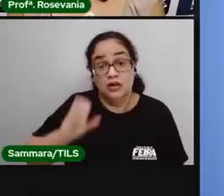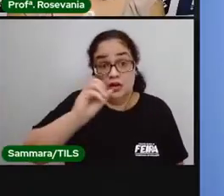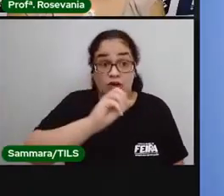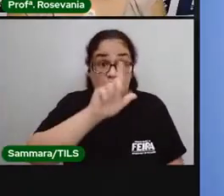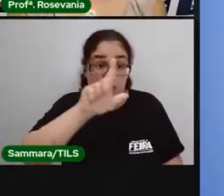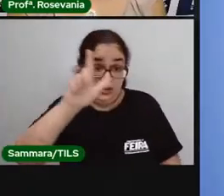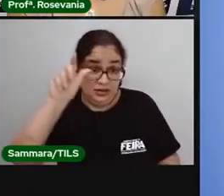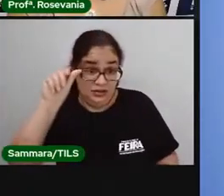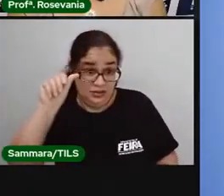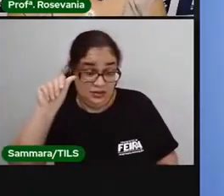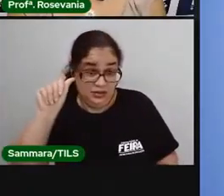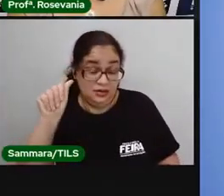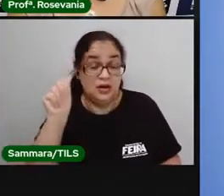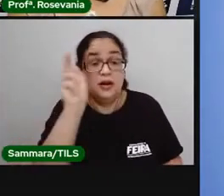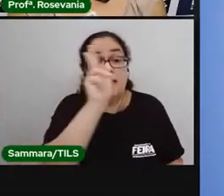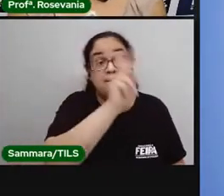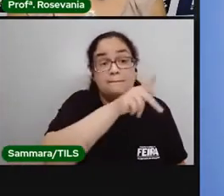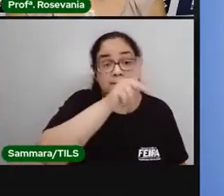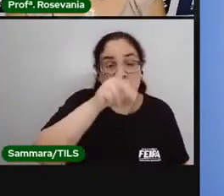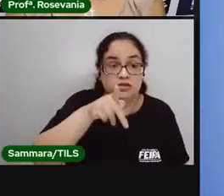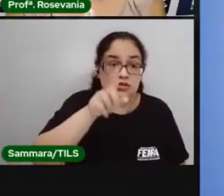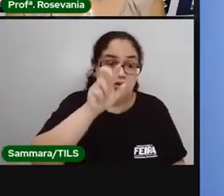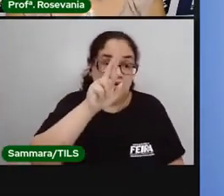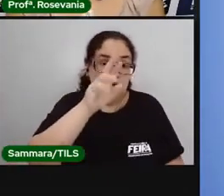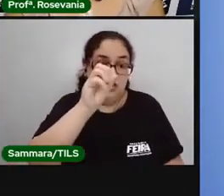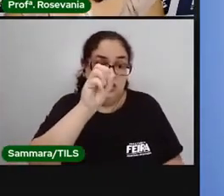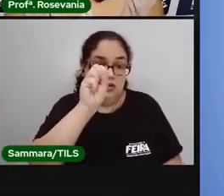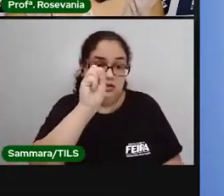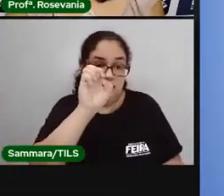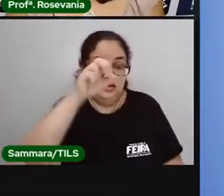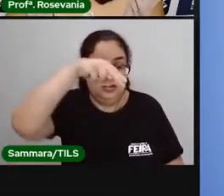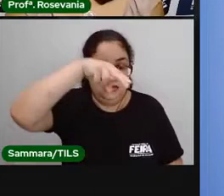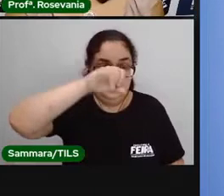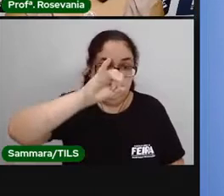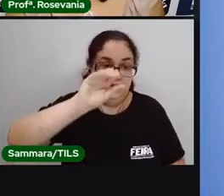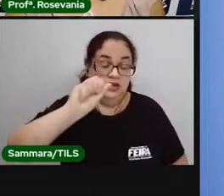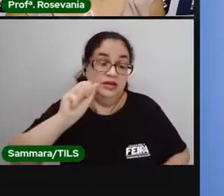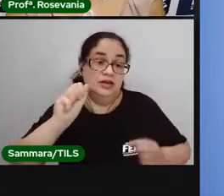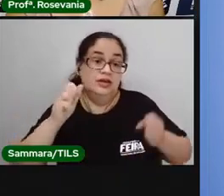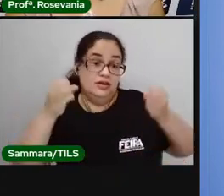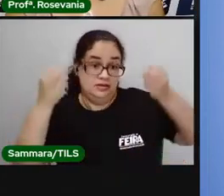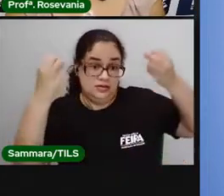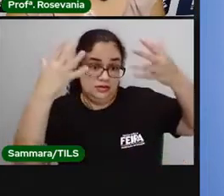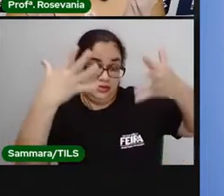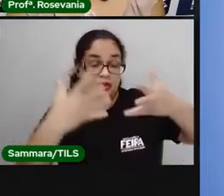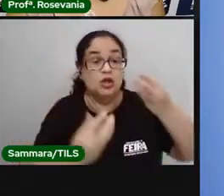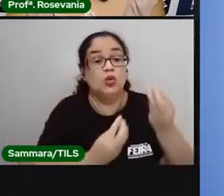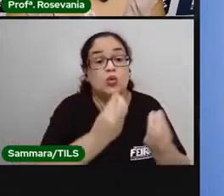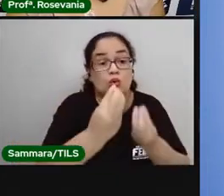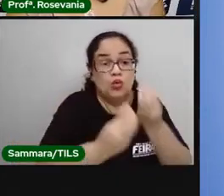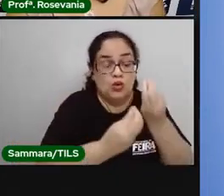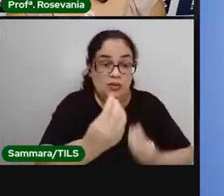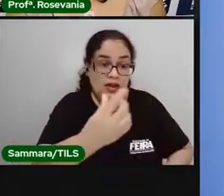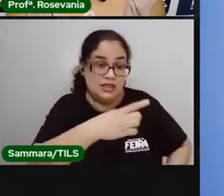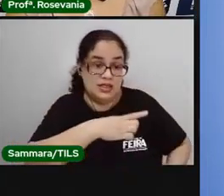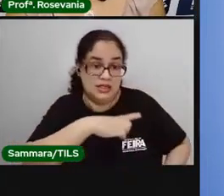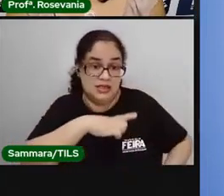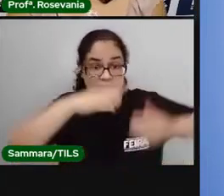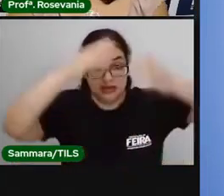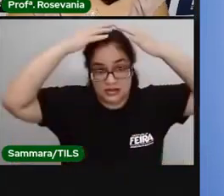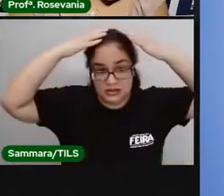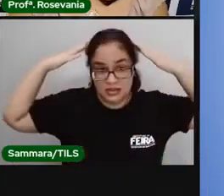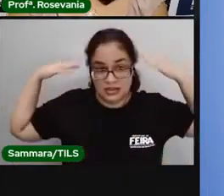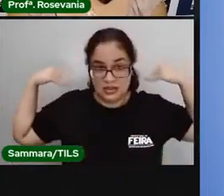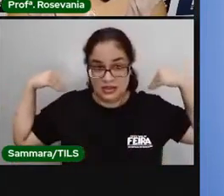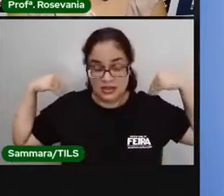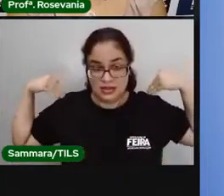Olá, eu sou a professora Rosa Evânia. Vou me autodescrever. Eu tenho cabelos pretos na